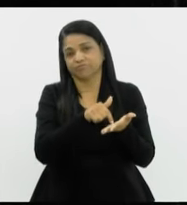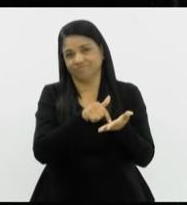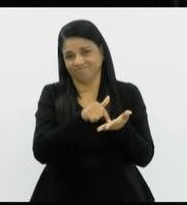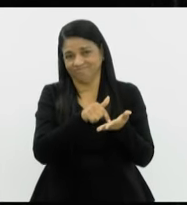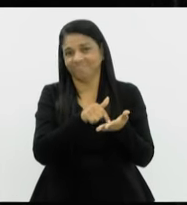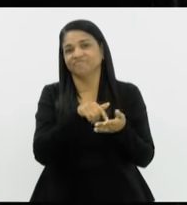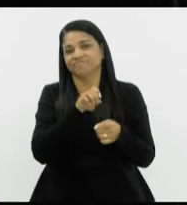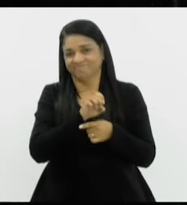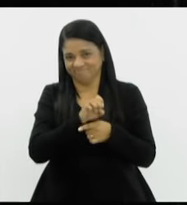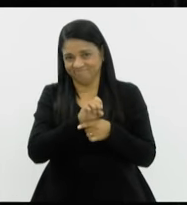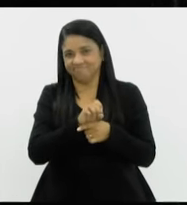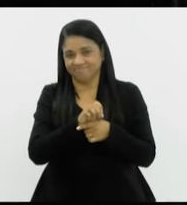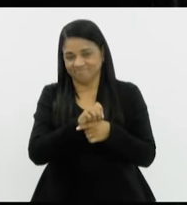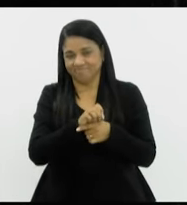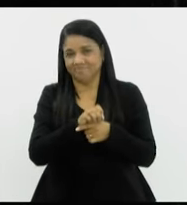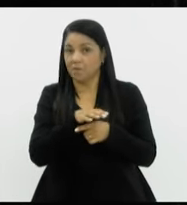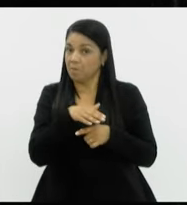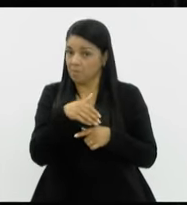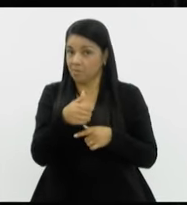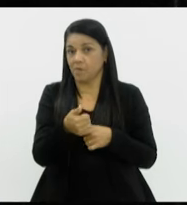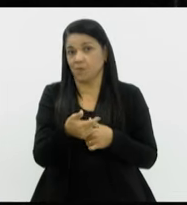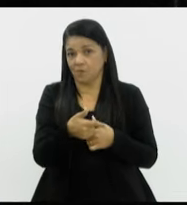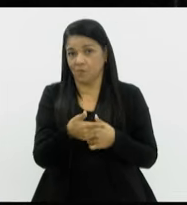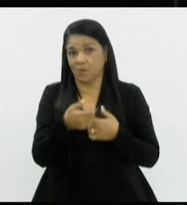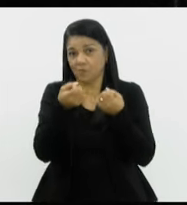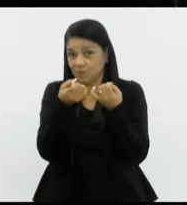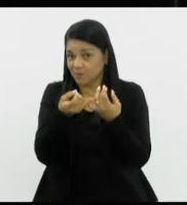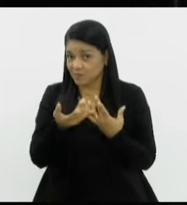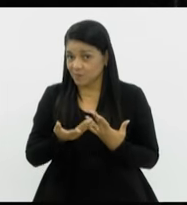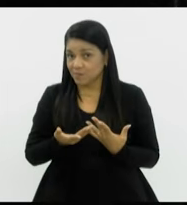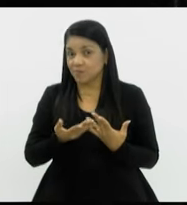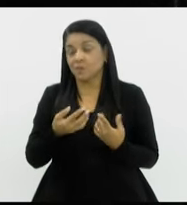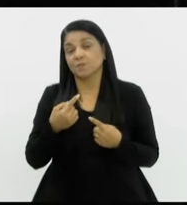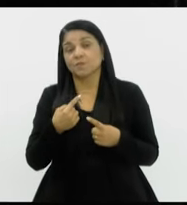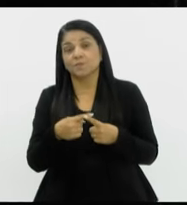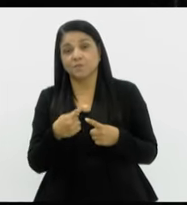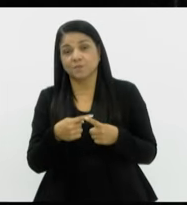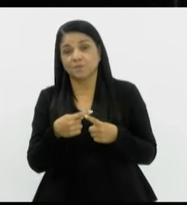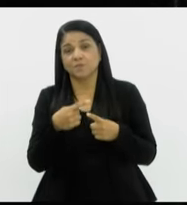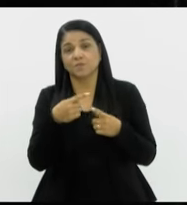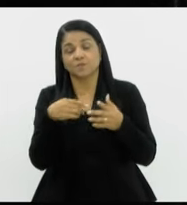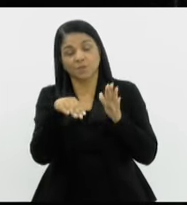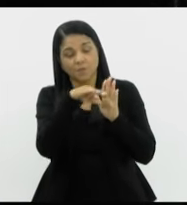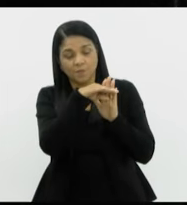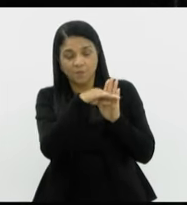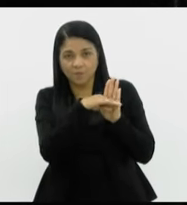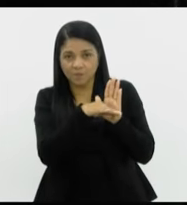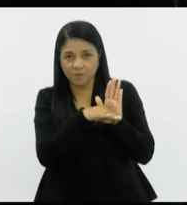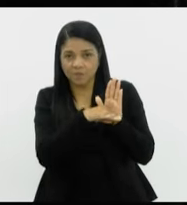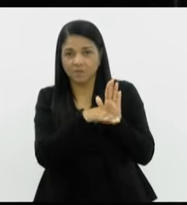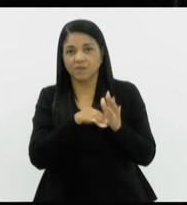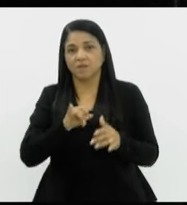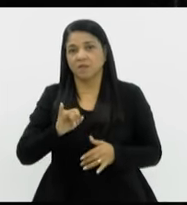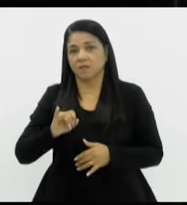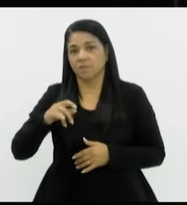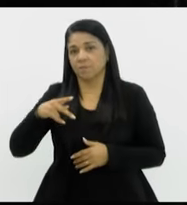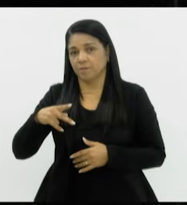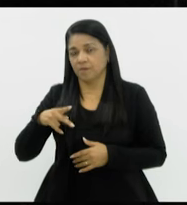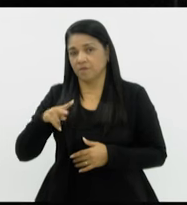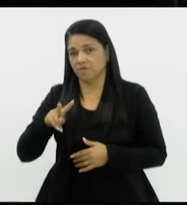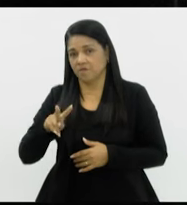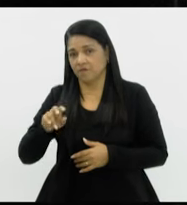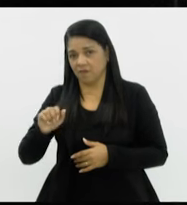do Estado. Então, a gente está explicando o porquê desse programa IPVA em